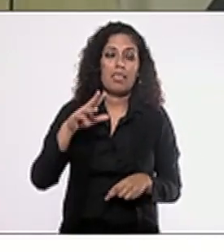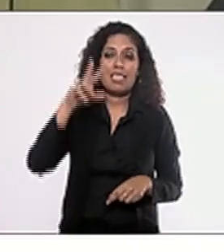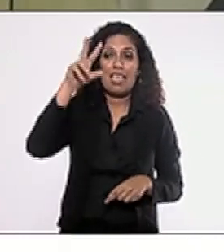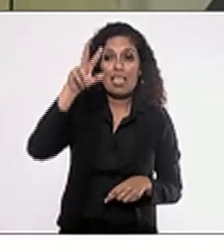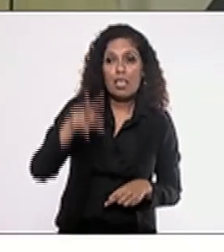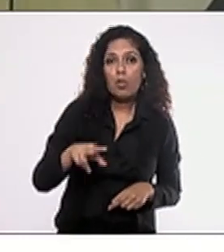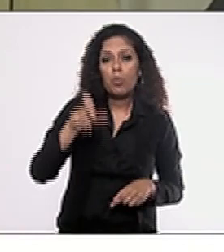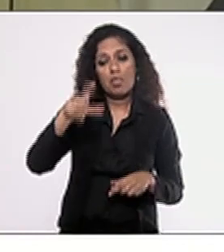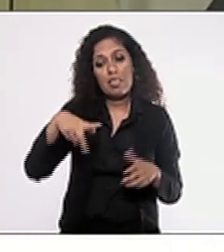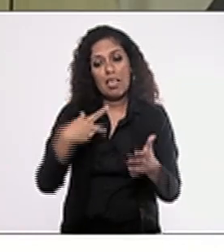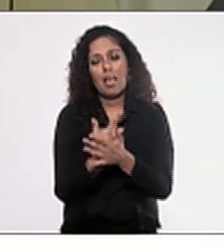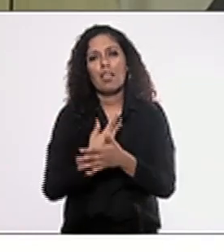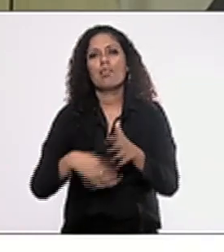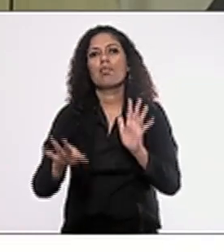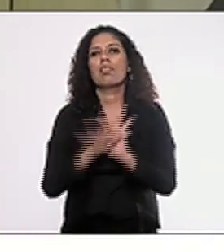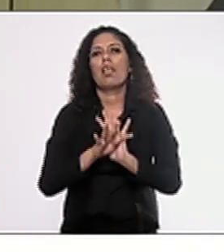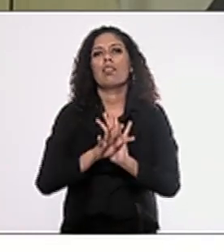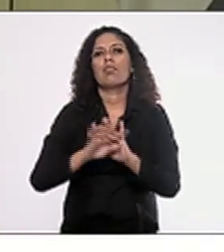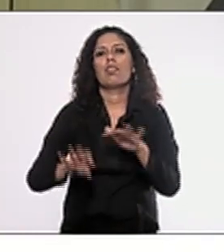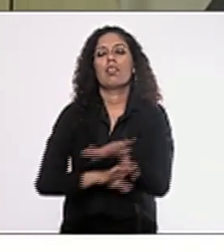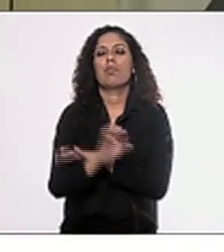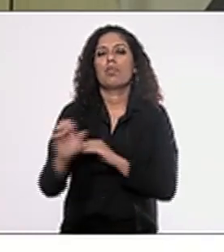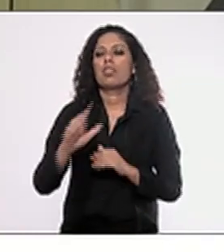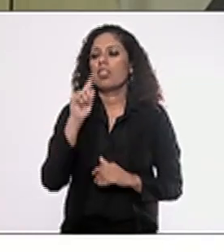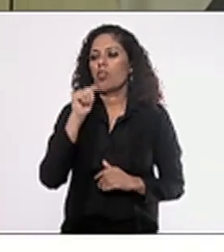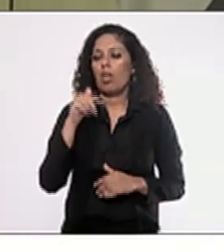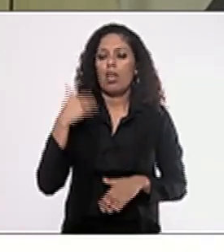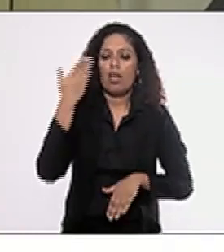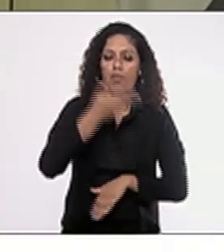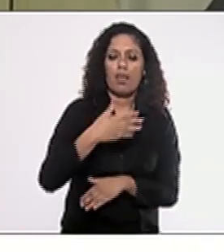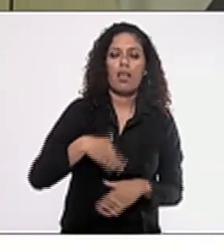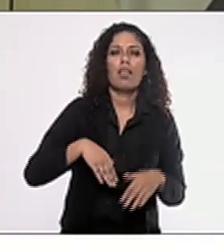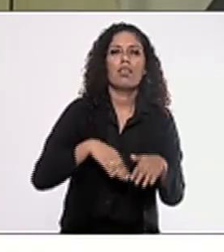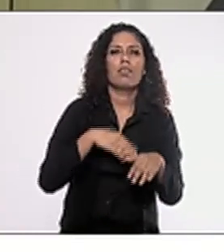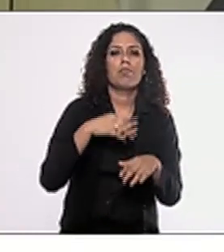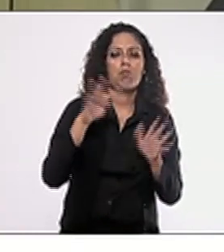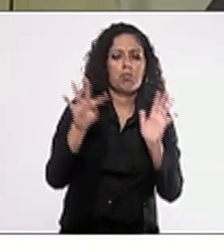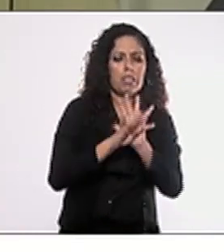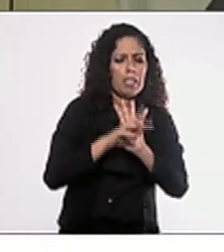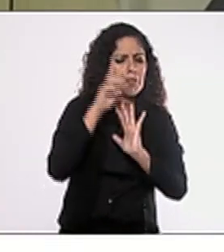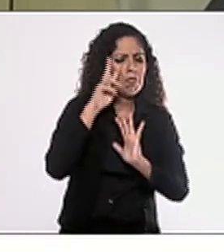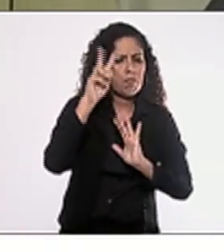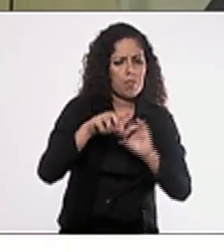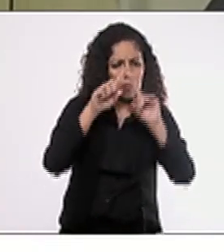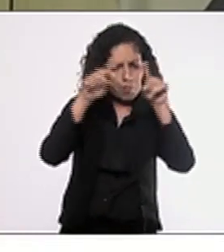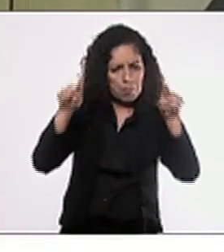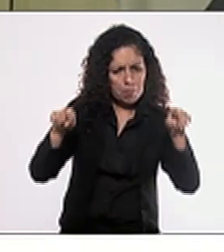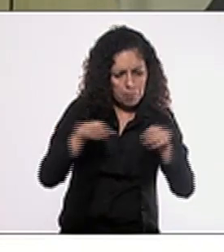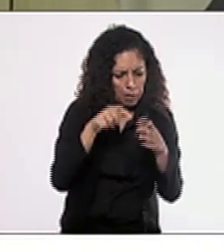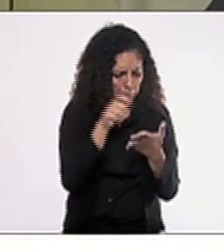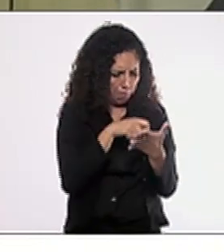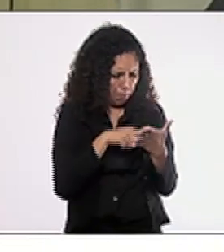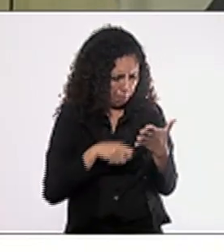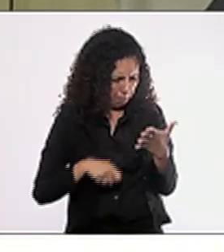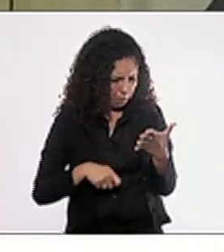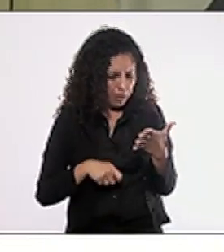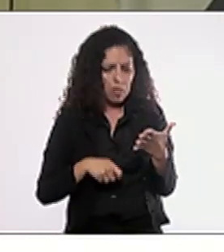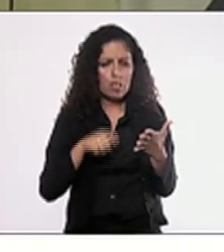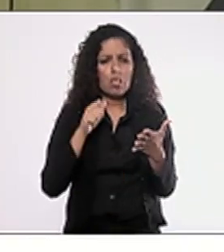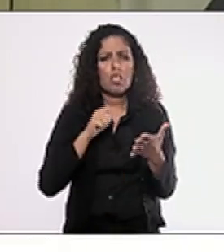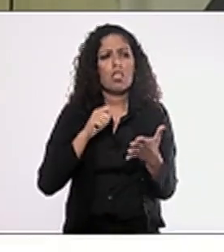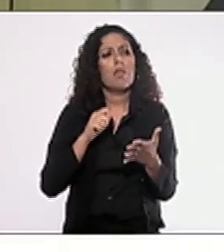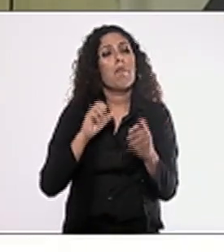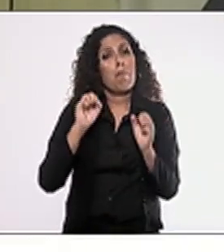que é feita pelo técnico da SEDAI. Quando a SEDAI vai à casa do consumidor e faz a leitura, e eles anotam e emitem a